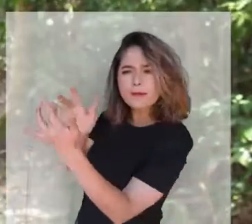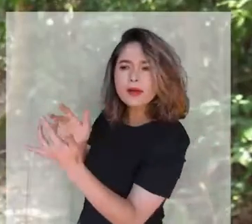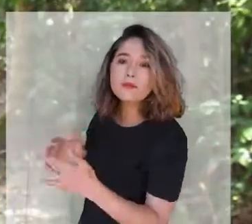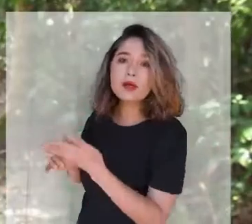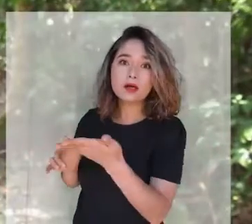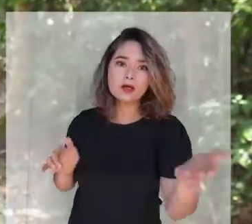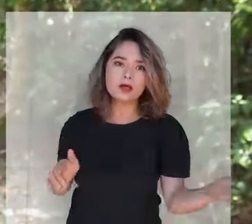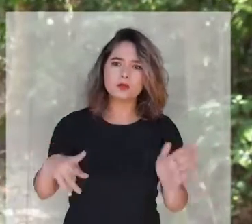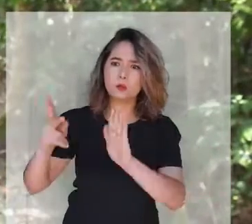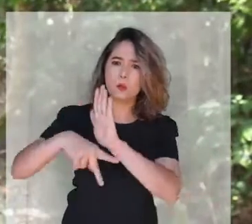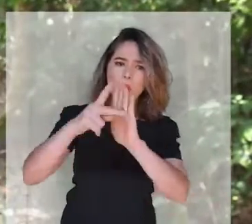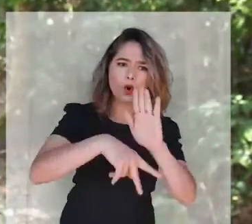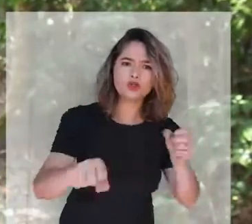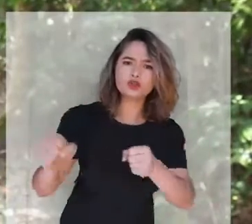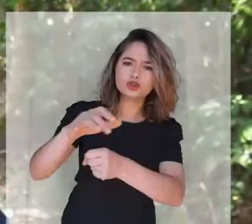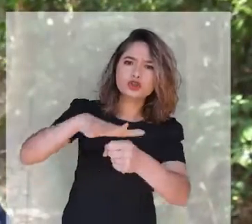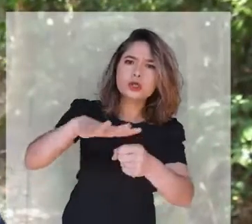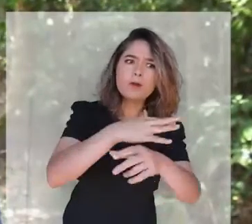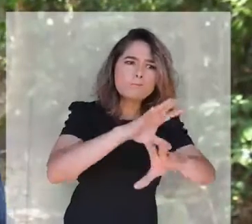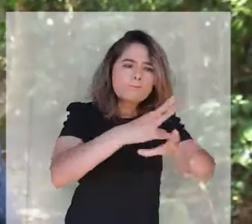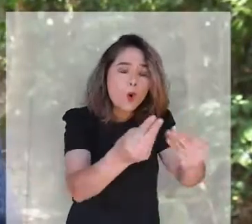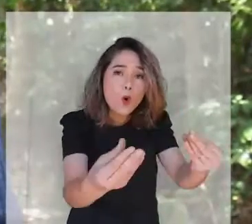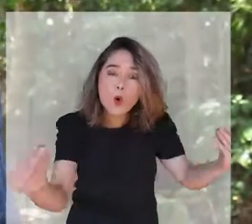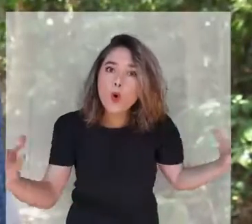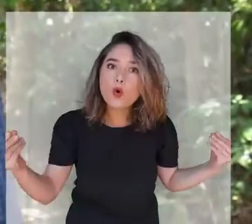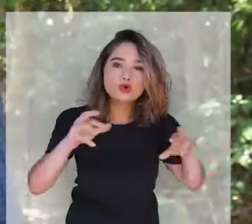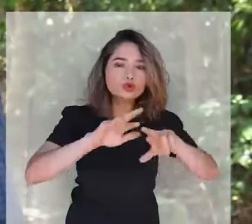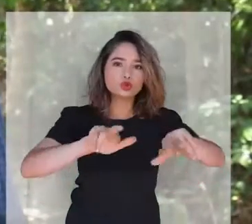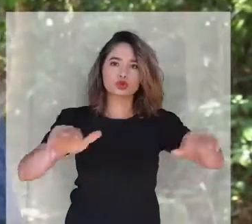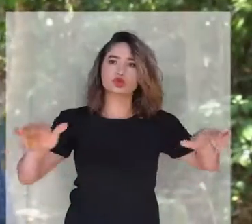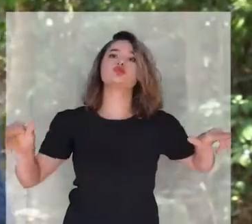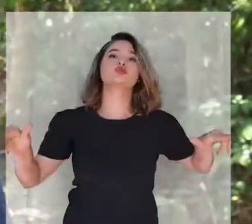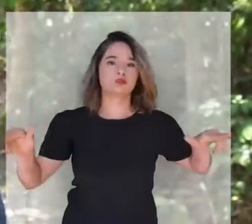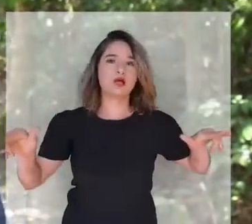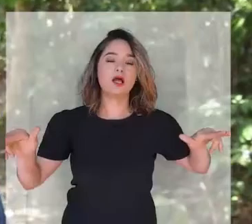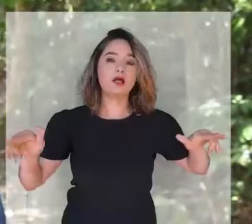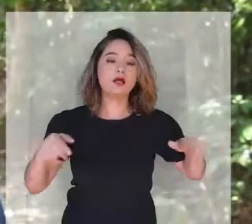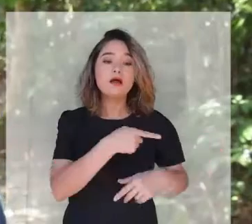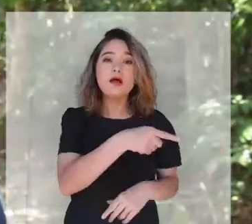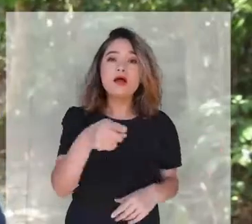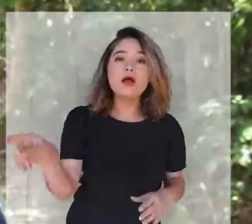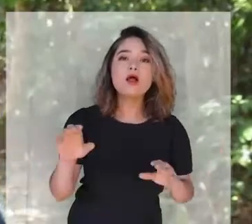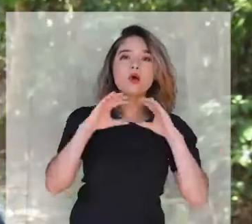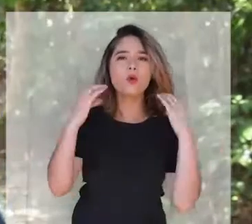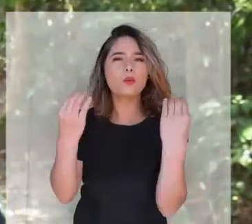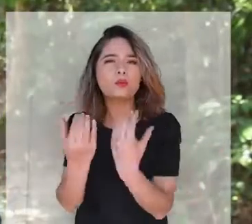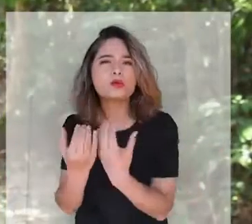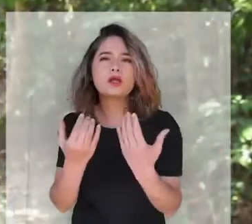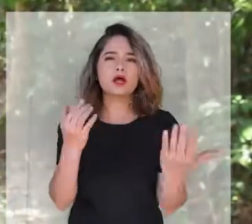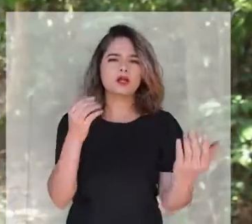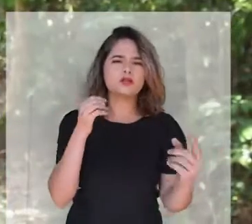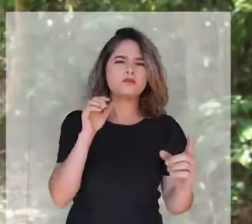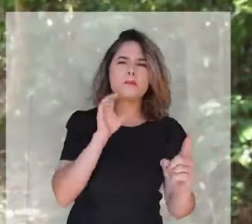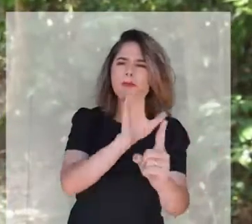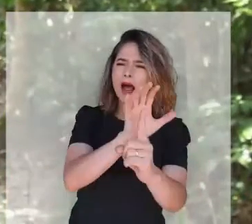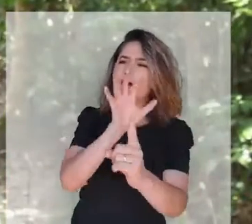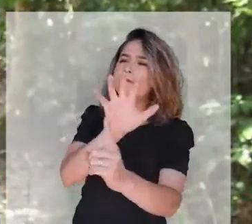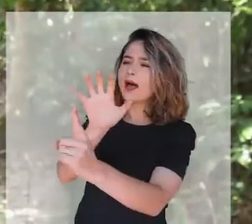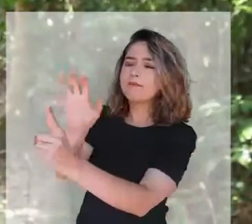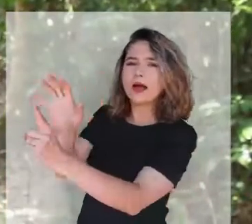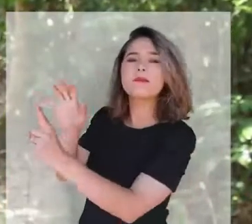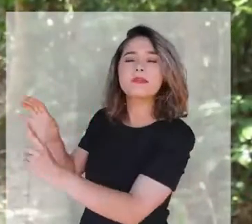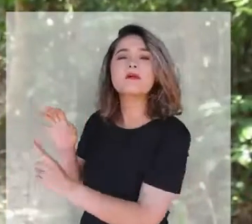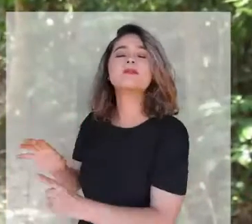unidades do interior, que fazem muita extensão, principalmente em se tratando do Brasil profundo. Então